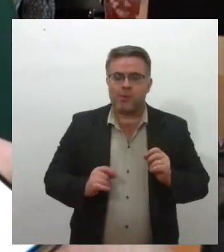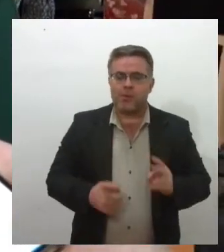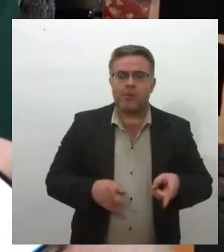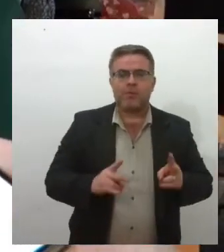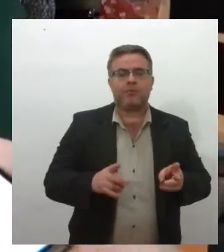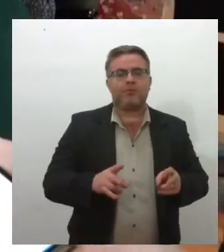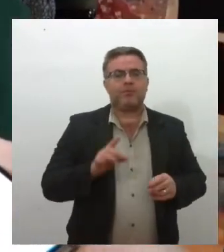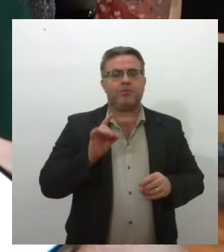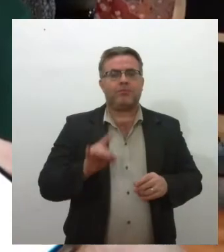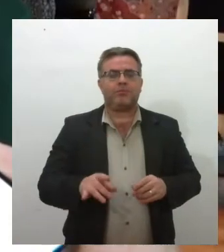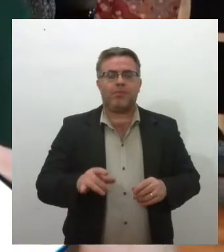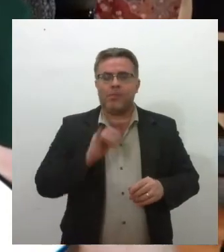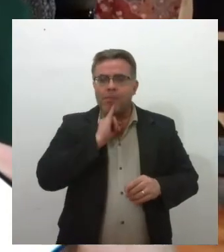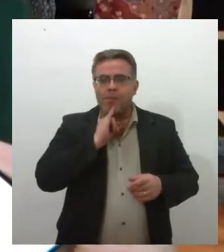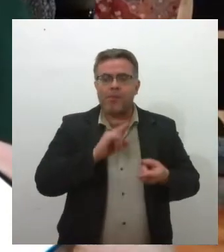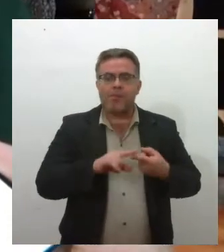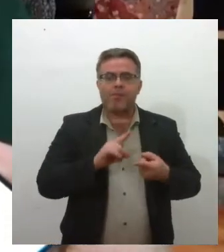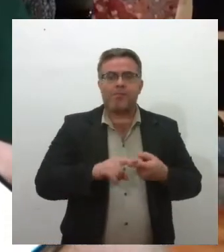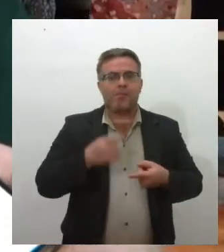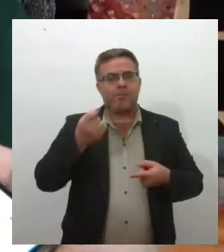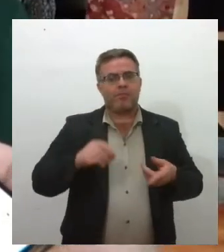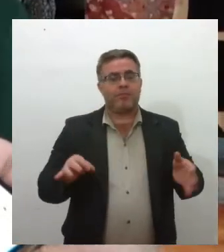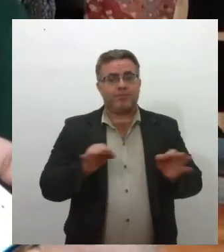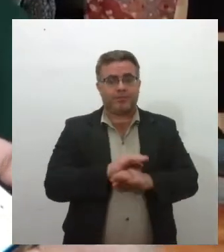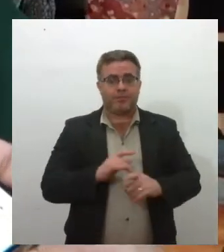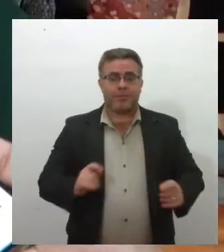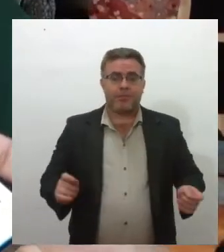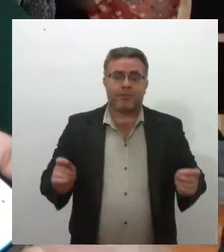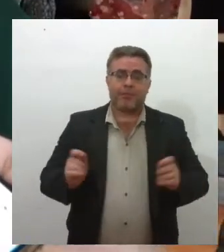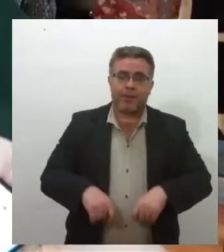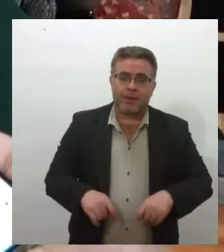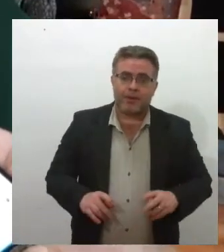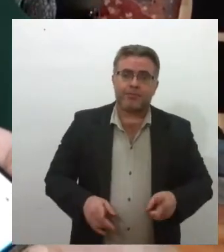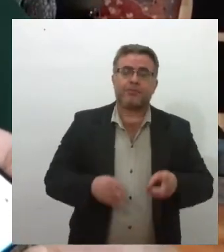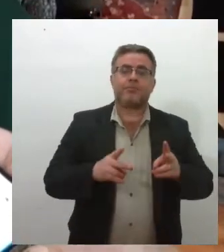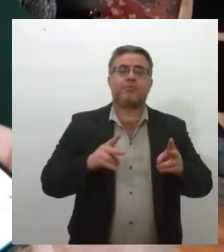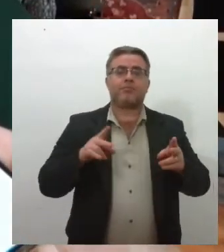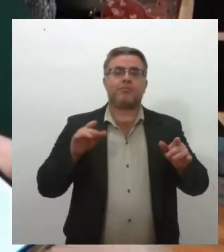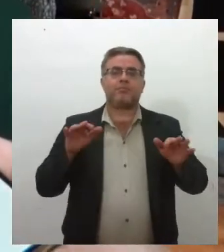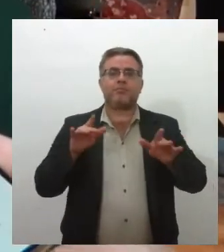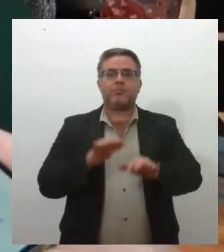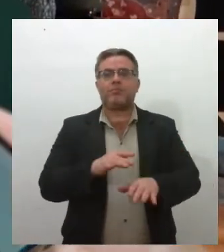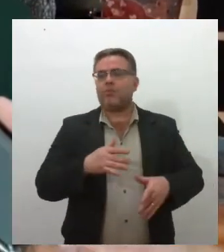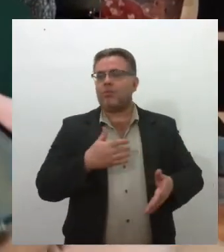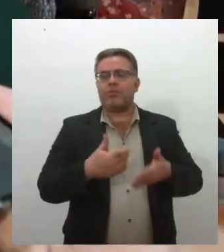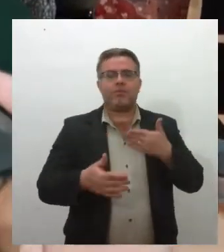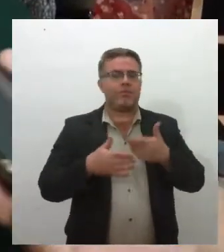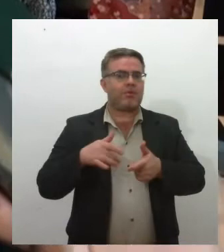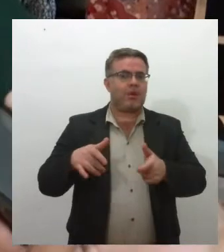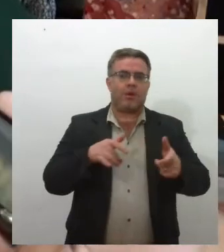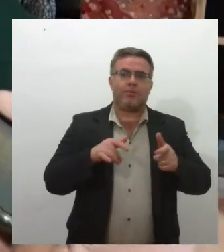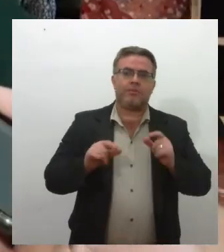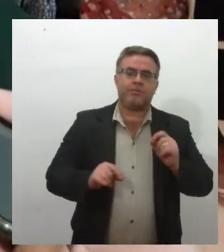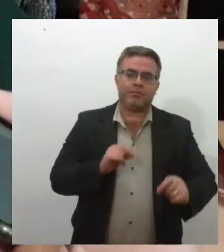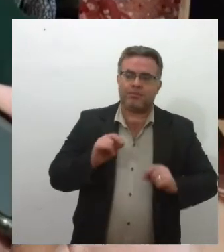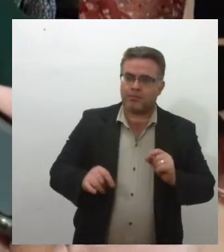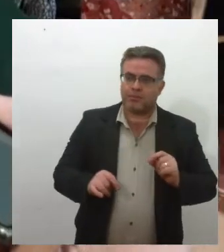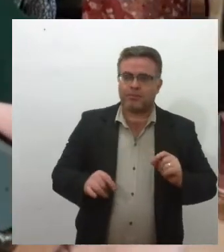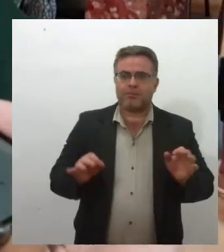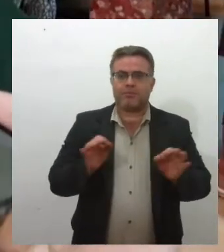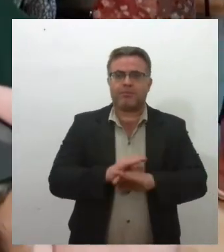só Itabaiana, como todo Sergipe, poderá atrair pessoas do Brasil inteiro e de fora. Primeiro que já temos o